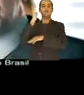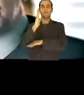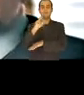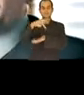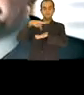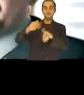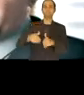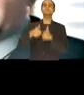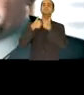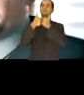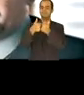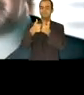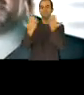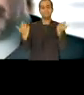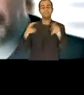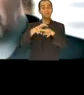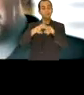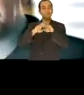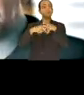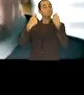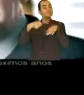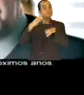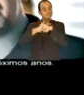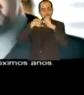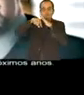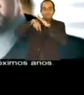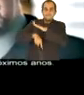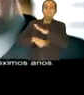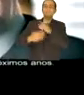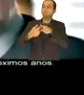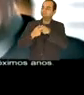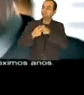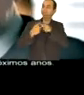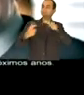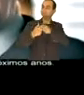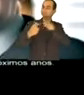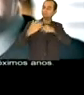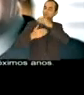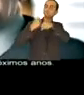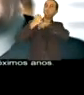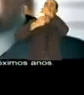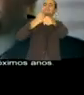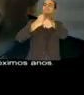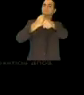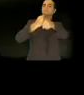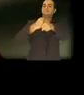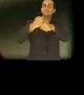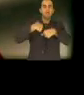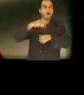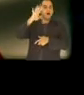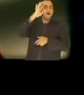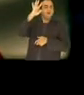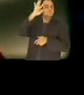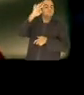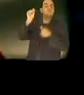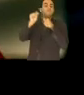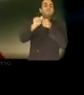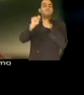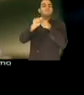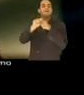Brasil num país melhor e que, por isso mesmo, precisa ser aprofundado e ampliado nos próximos anos. Eu tenho um